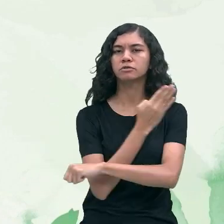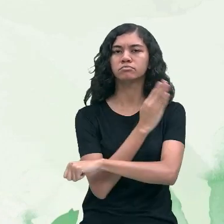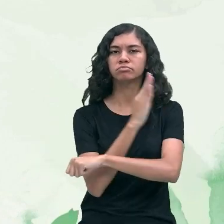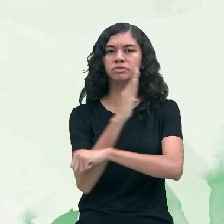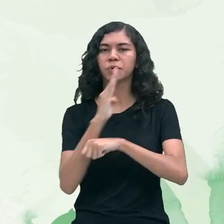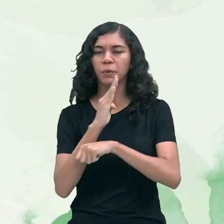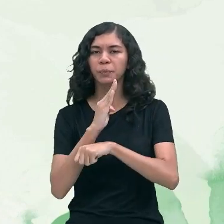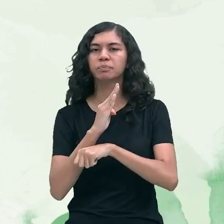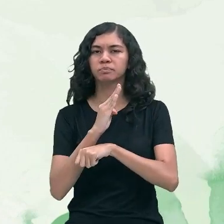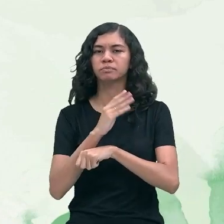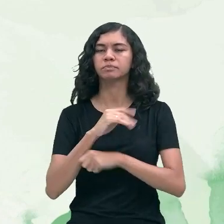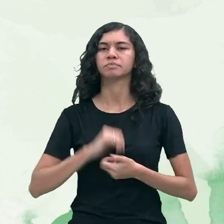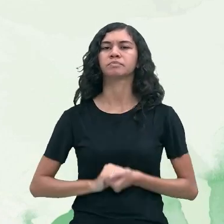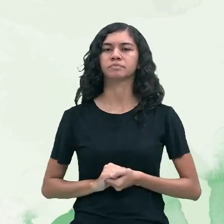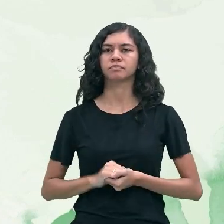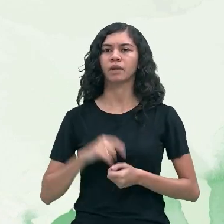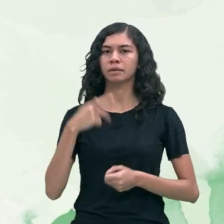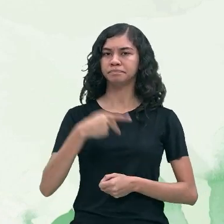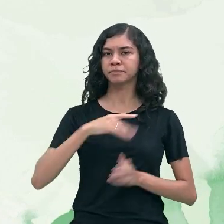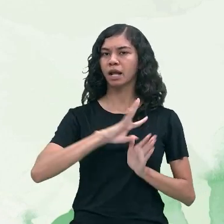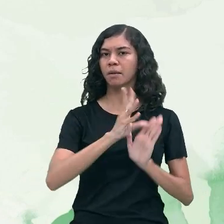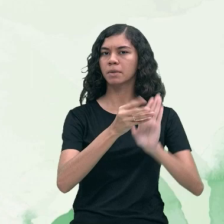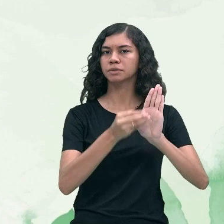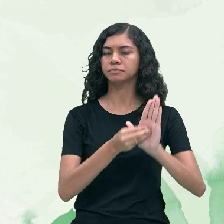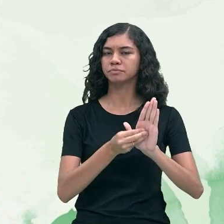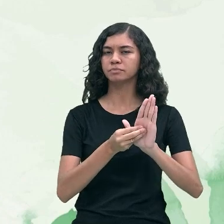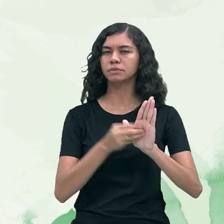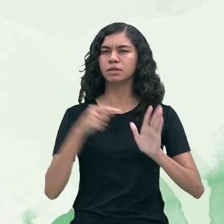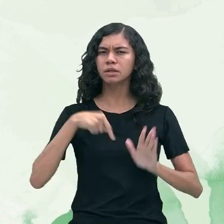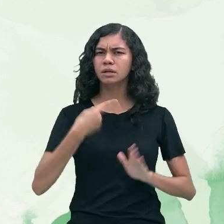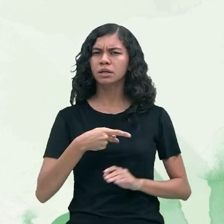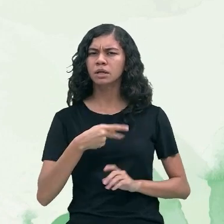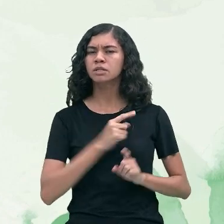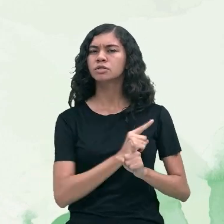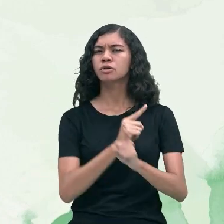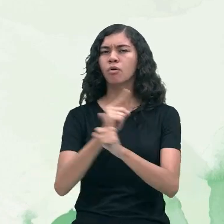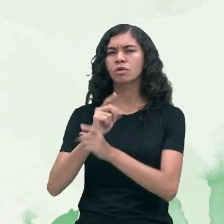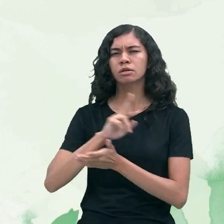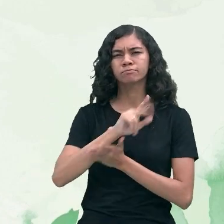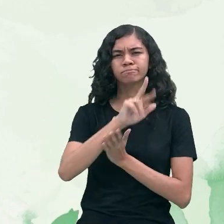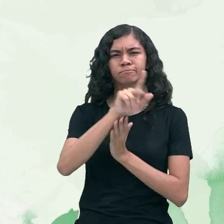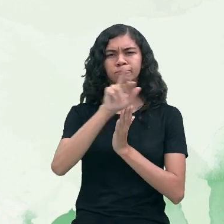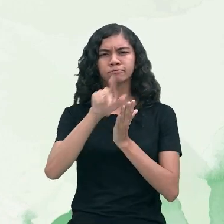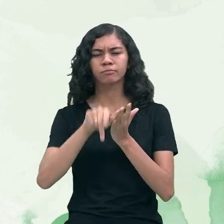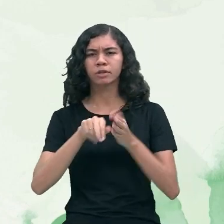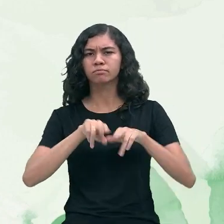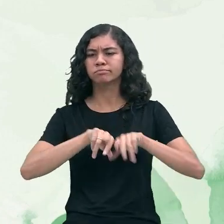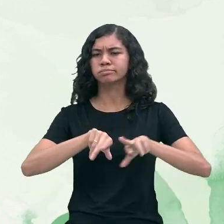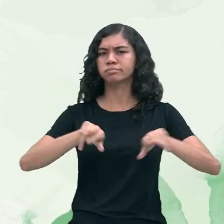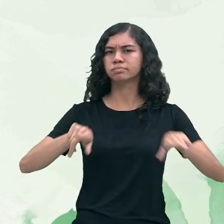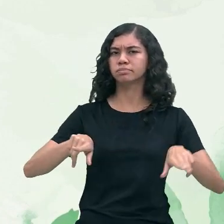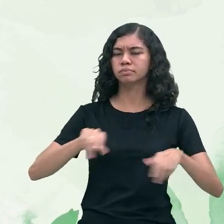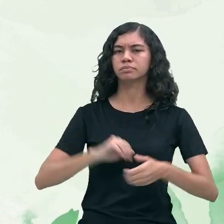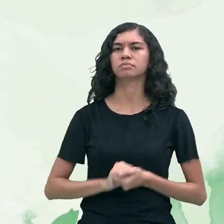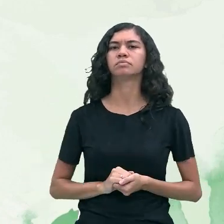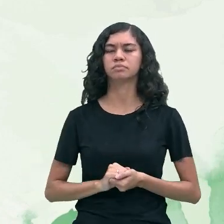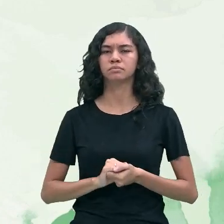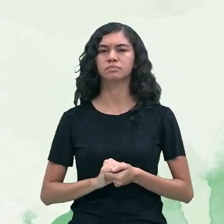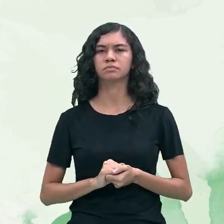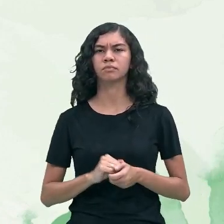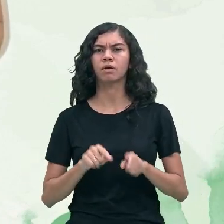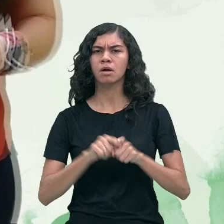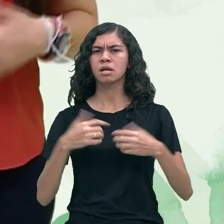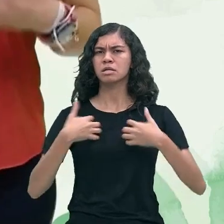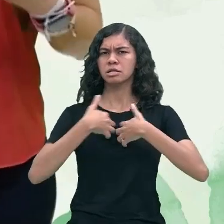é a nossa Amazônia. Aqui nós encontramos inúmeras espécies, desde micro-organismos até animais de